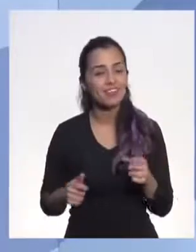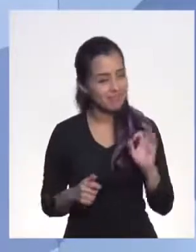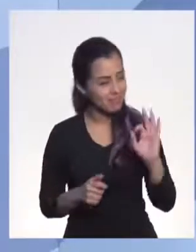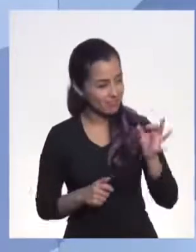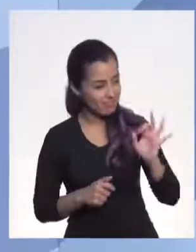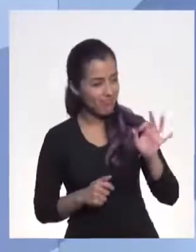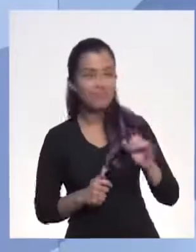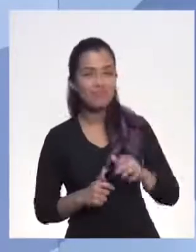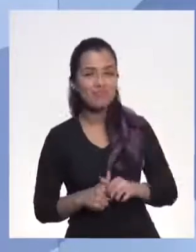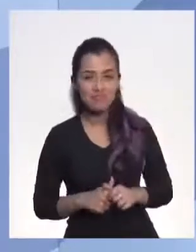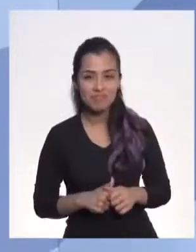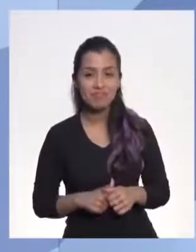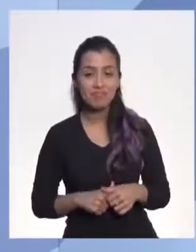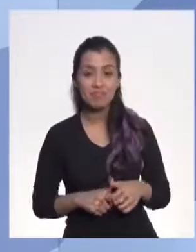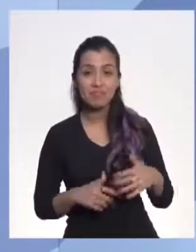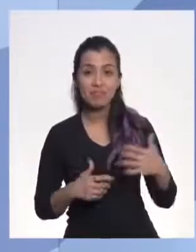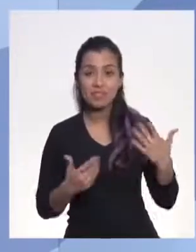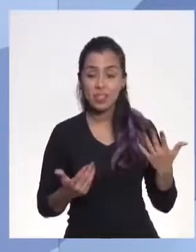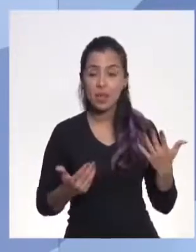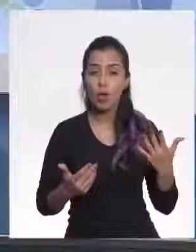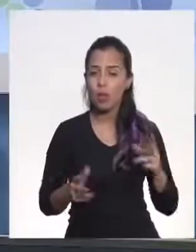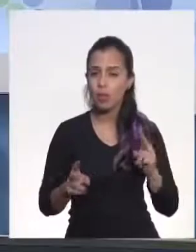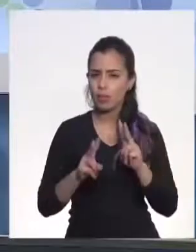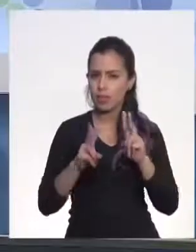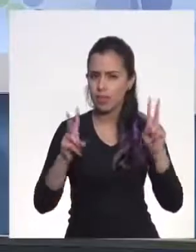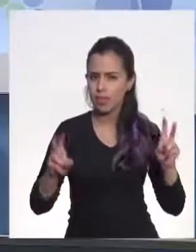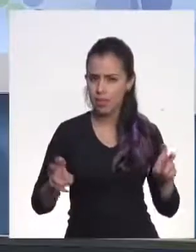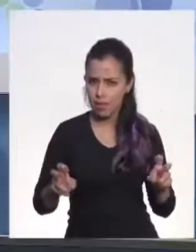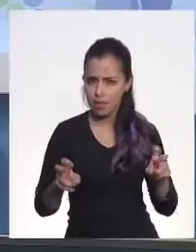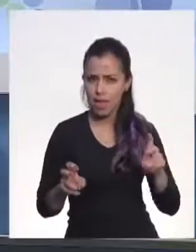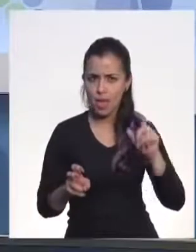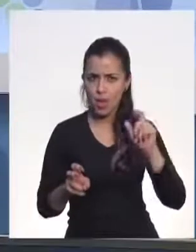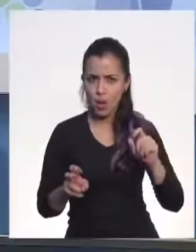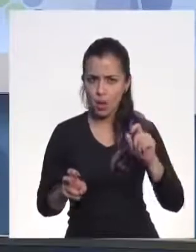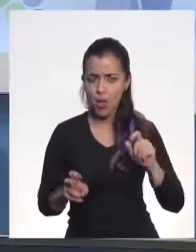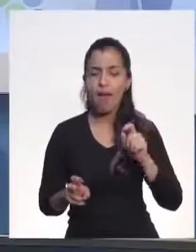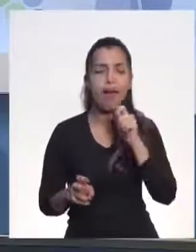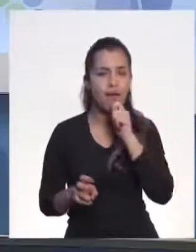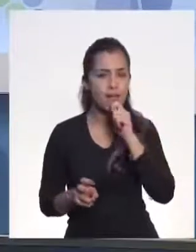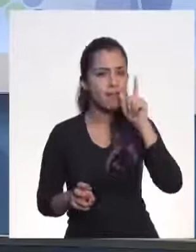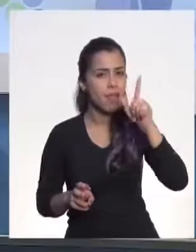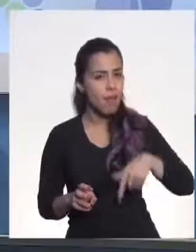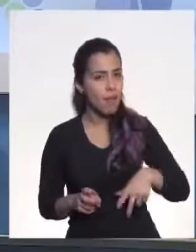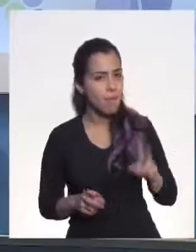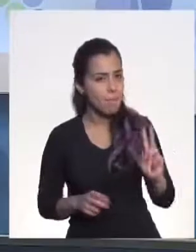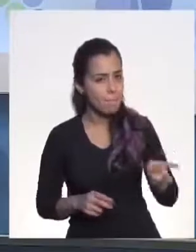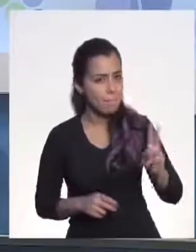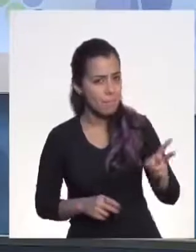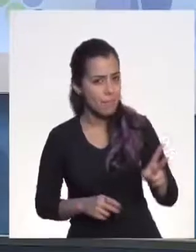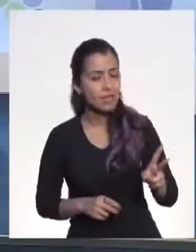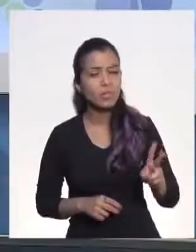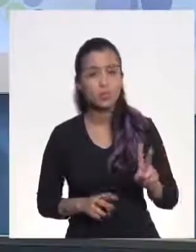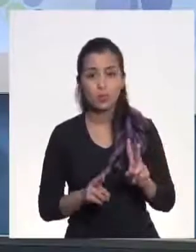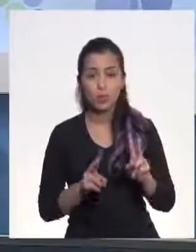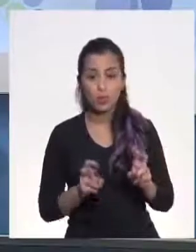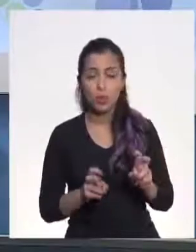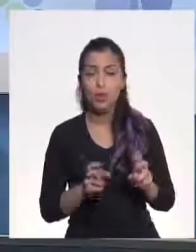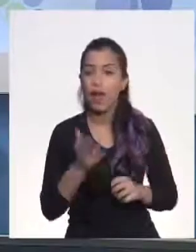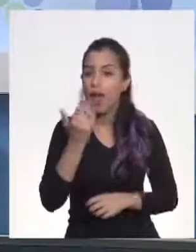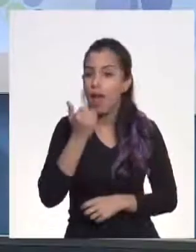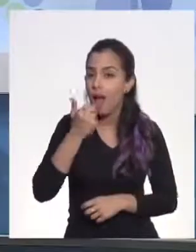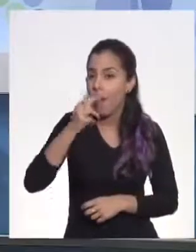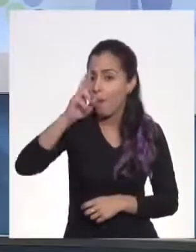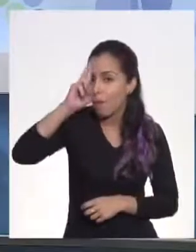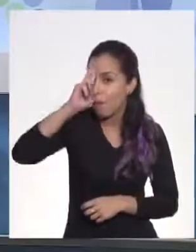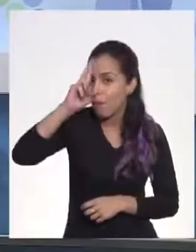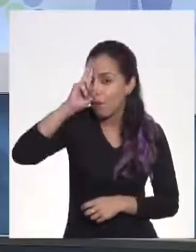coisa então gente olha só o tema que está aqui ainda é o mesmo ainda foi falando sobre o almoço